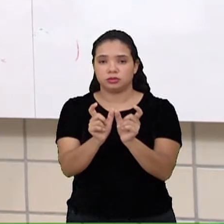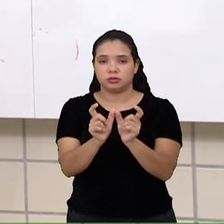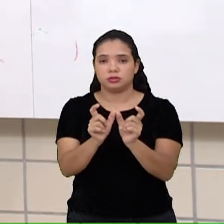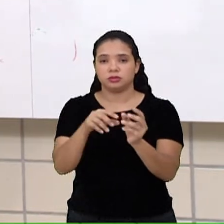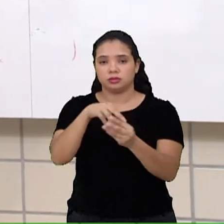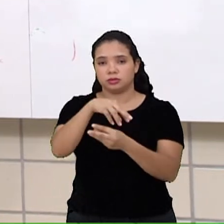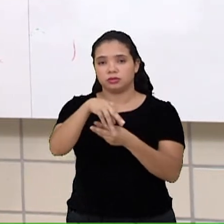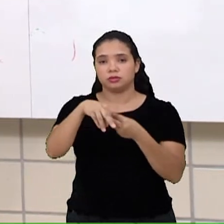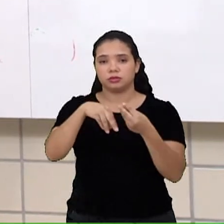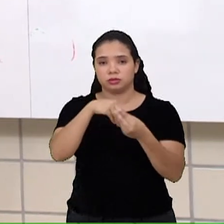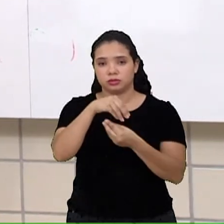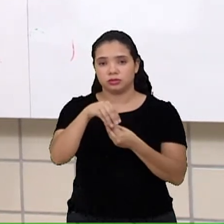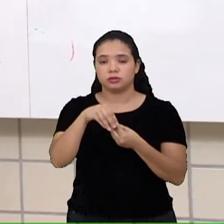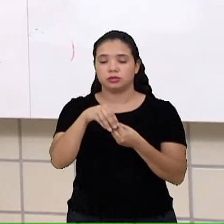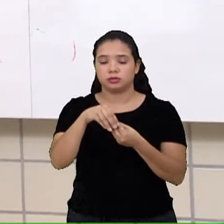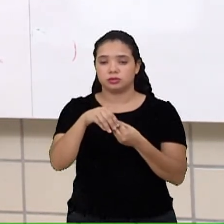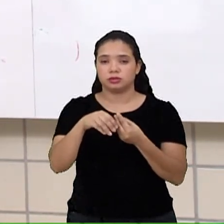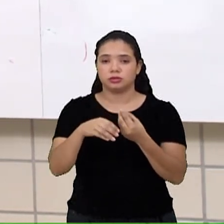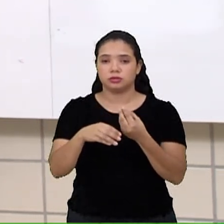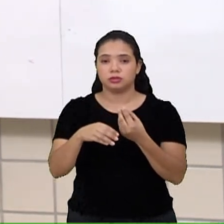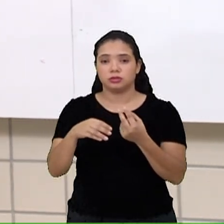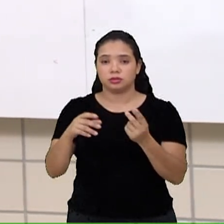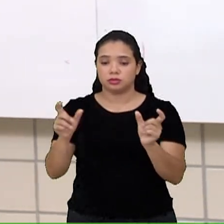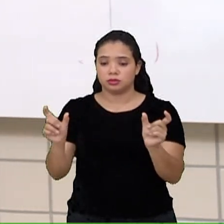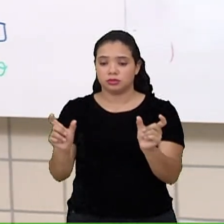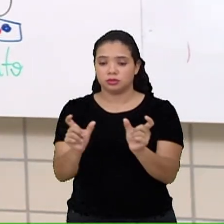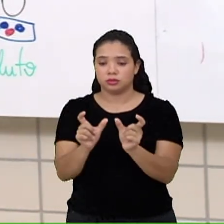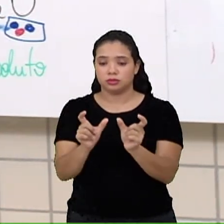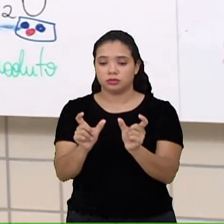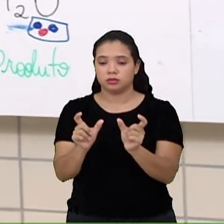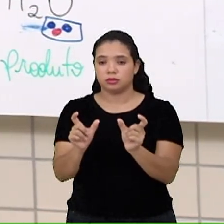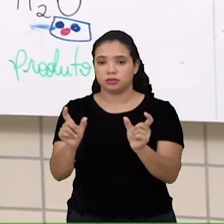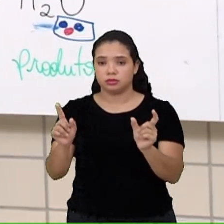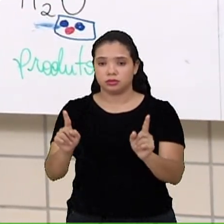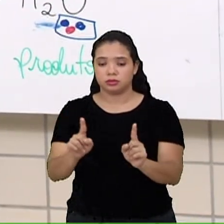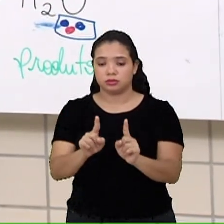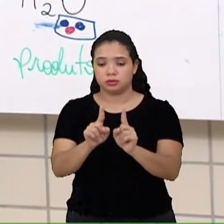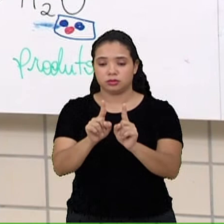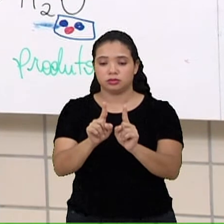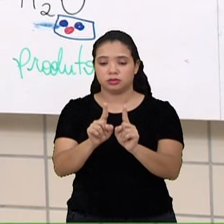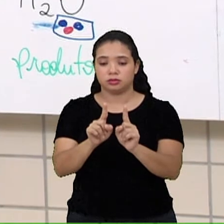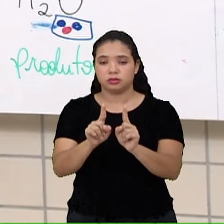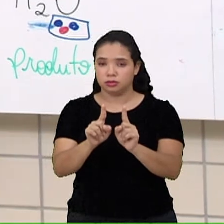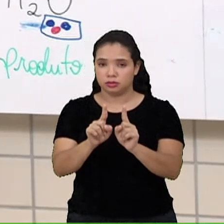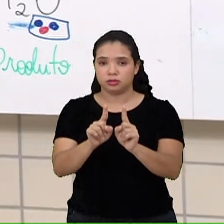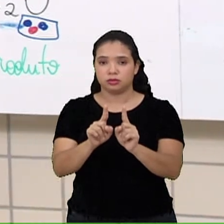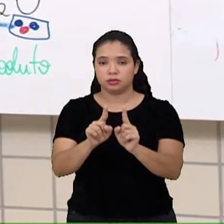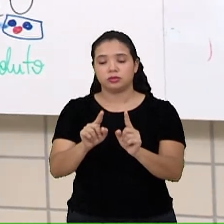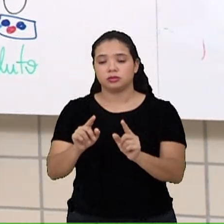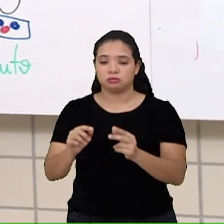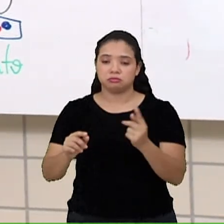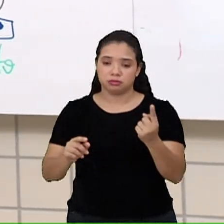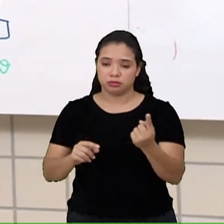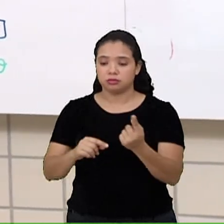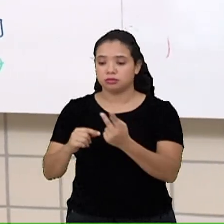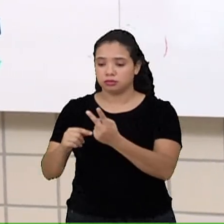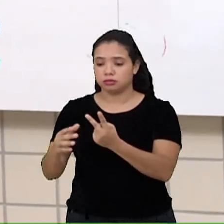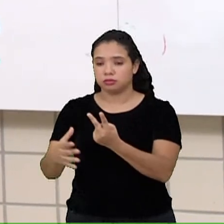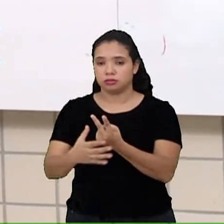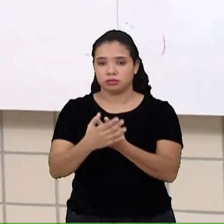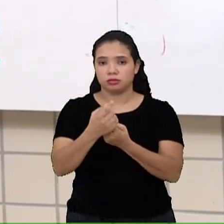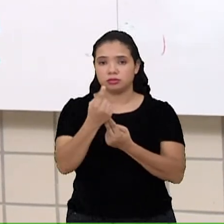aqui agora é um só. Antes eles estavam separados. A partir do momento que eu juntei eles, que teve a